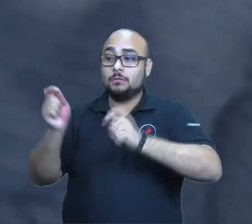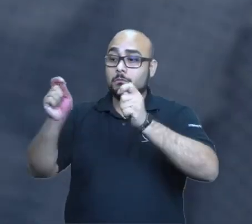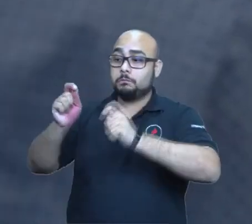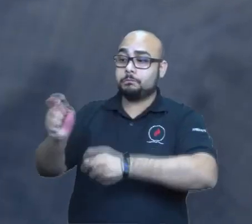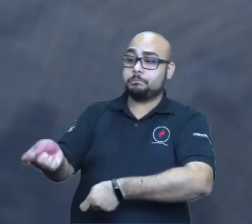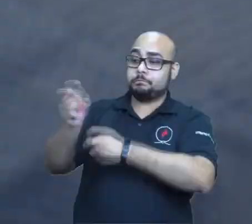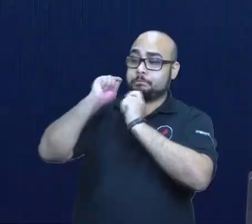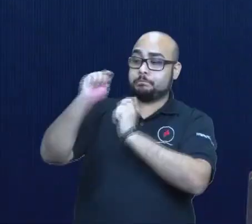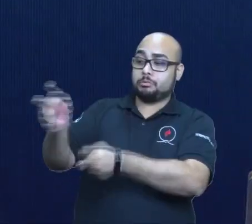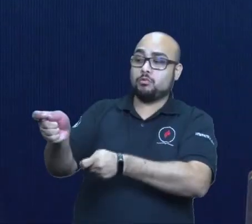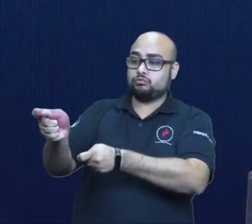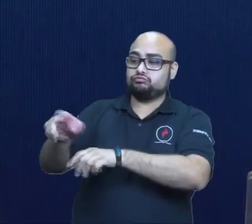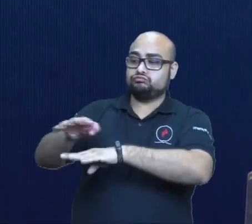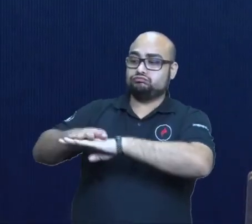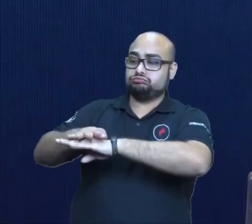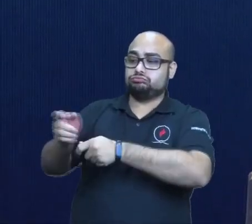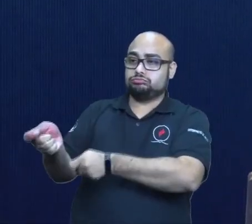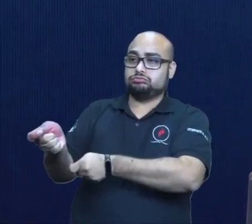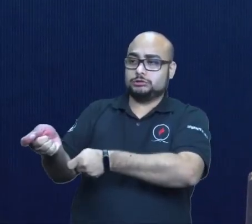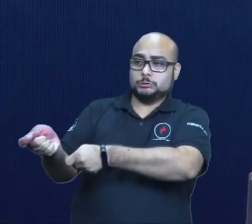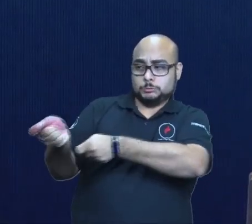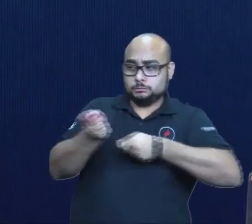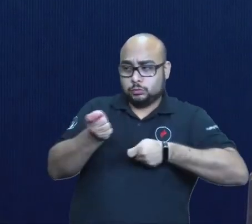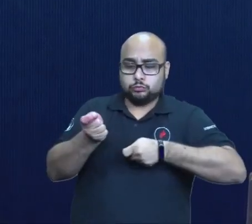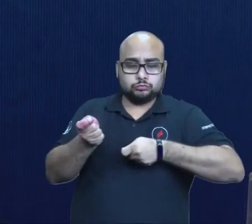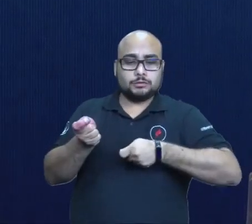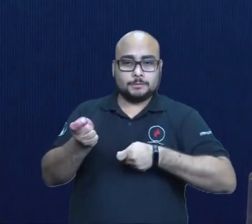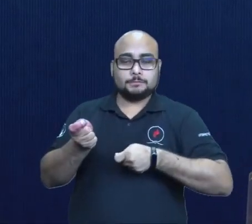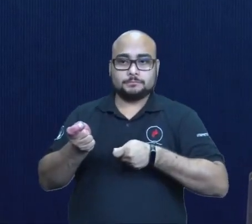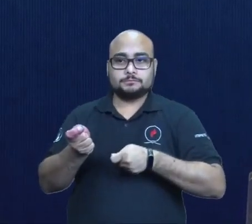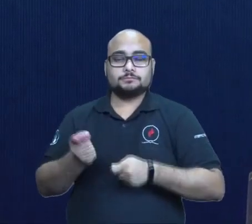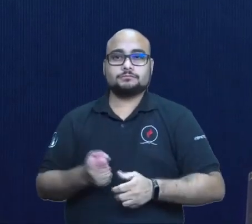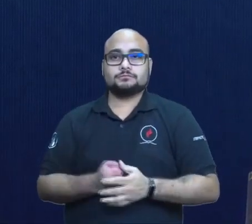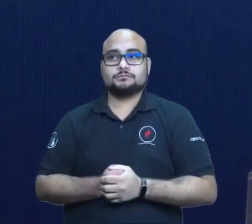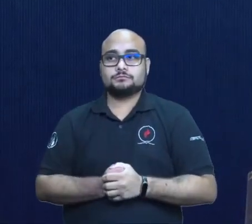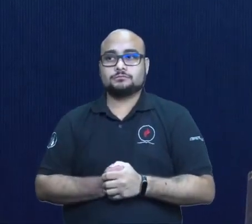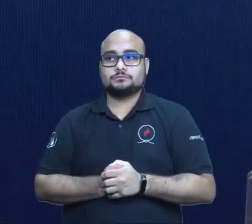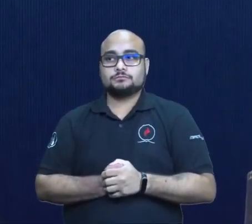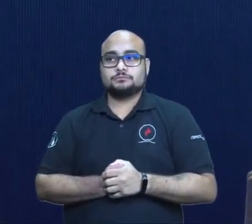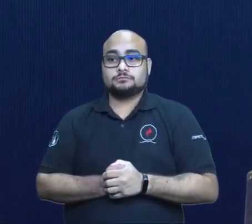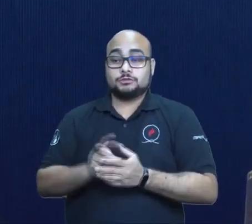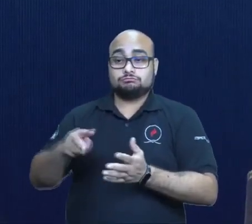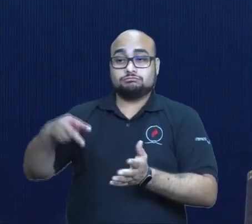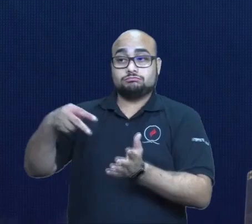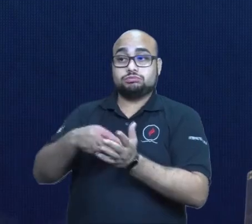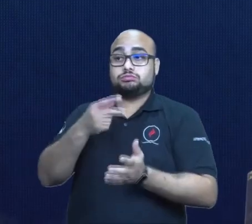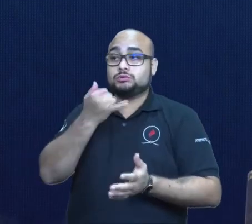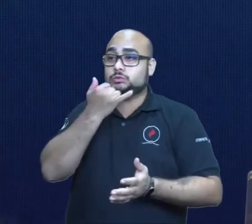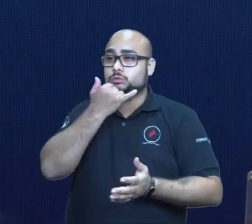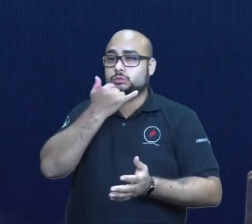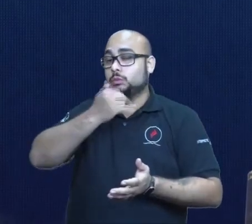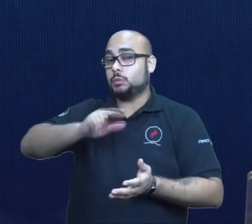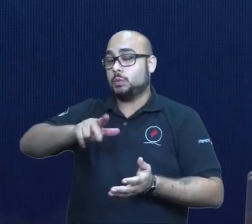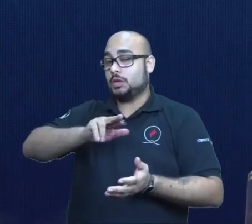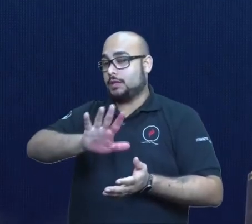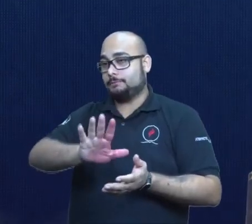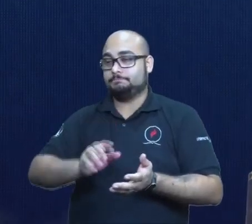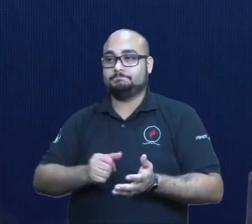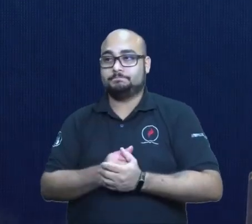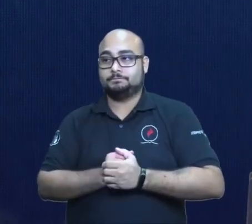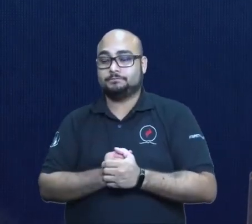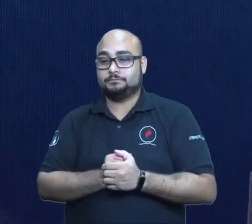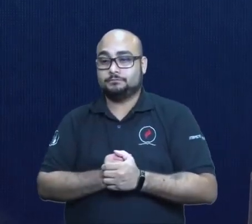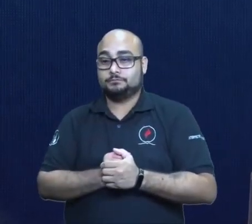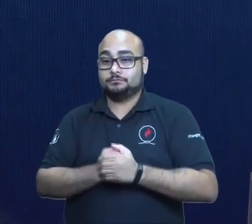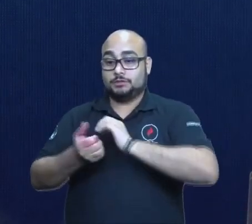nadar o ferro e disse levanta-o então ele Estendeu a Sua mão e